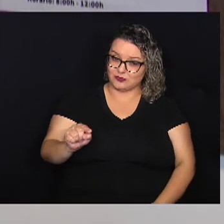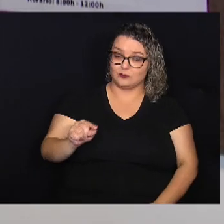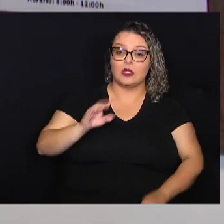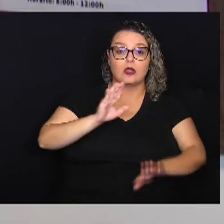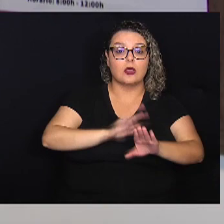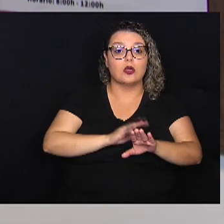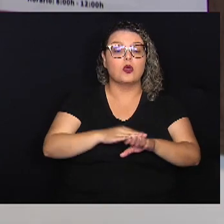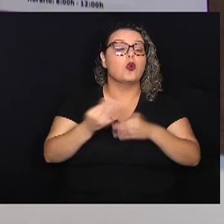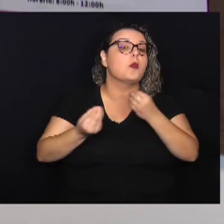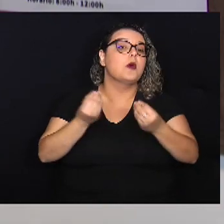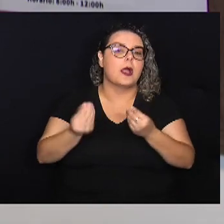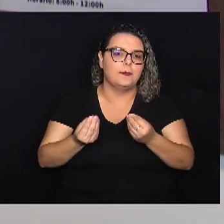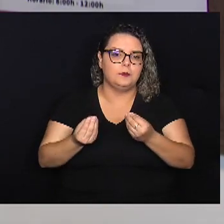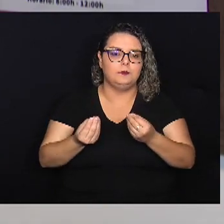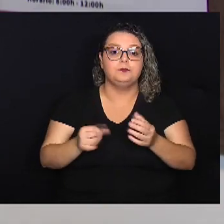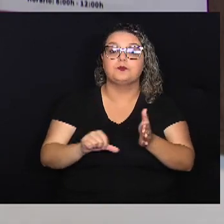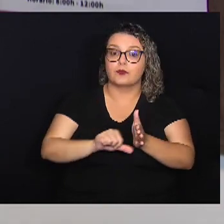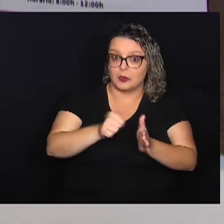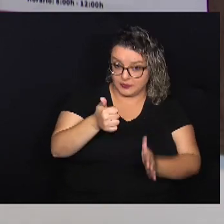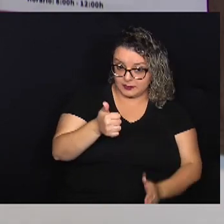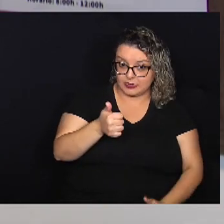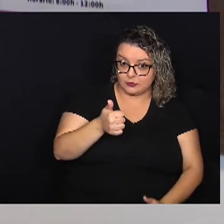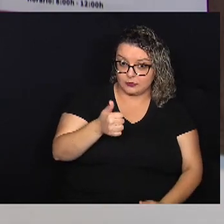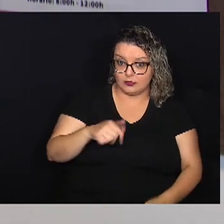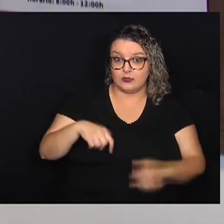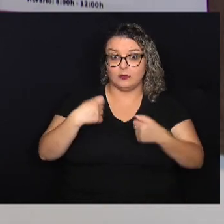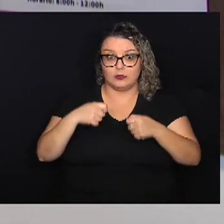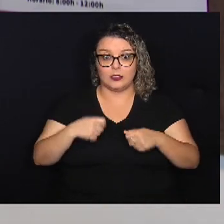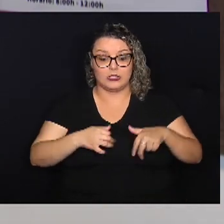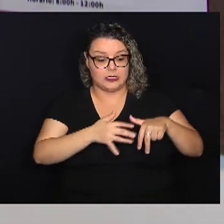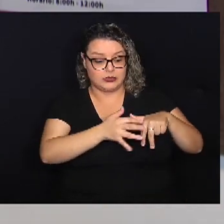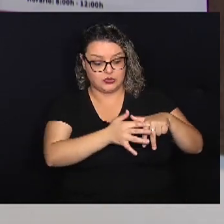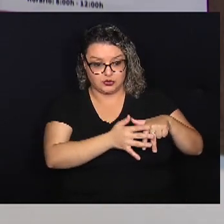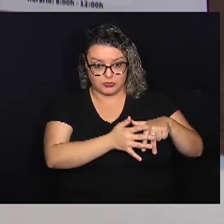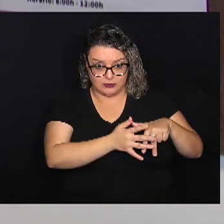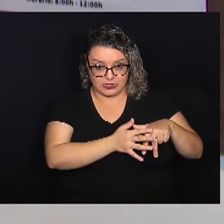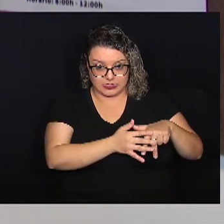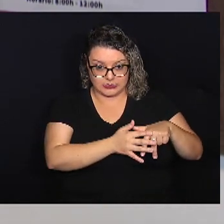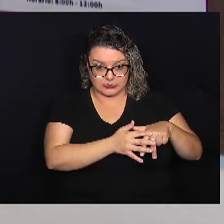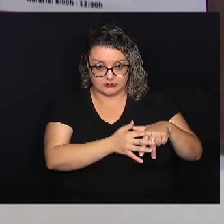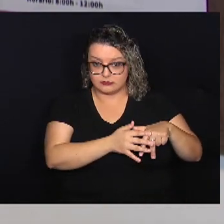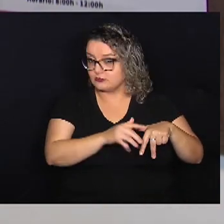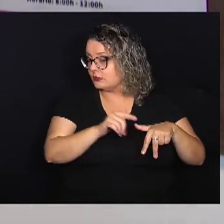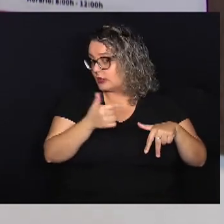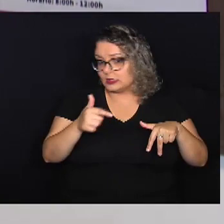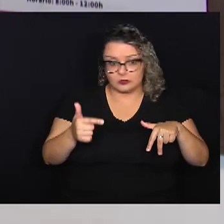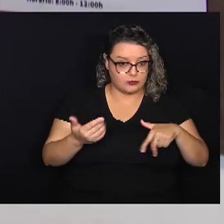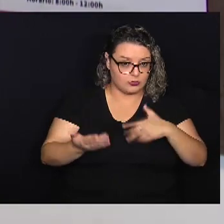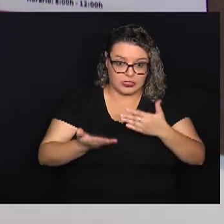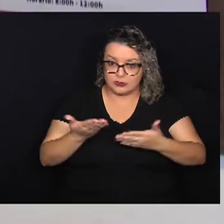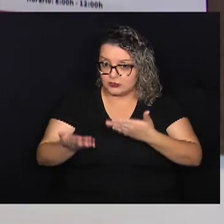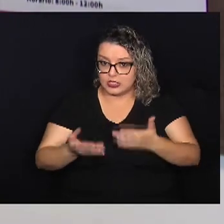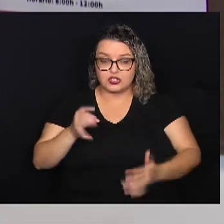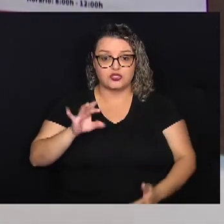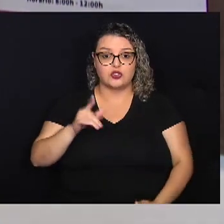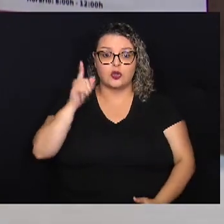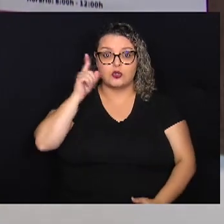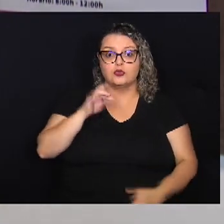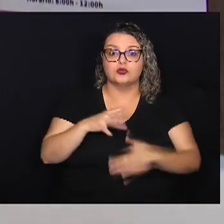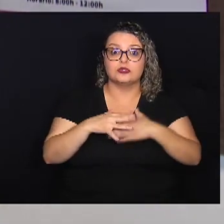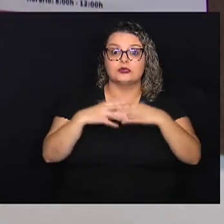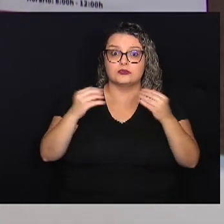doação? Então, primeiro, precisa de um paciente, que não tem um tratamento, só vai conseguir ser